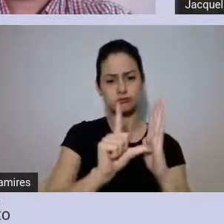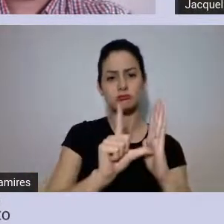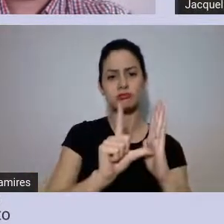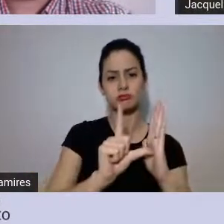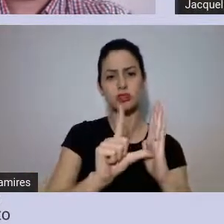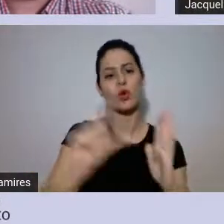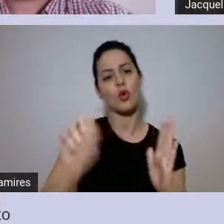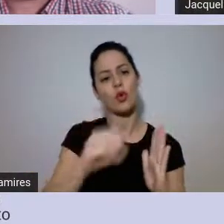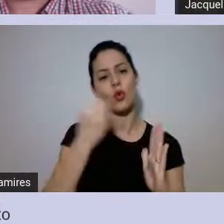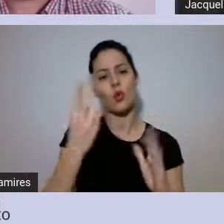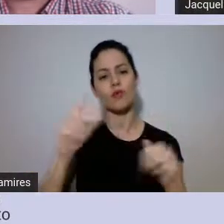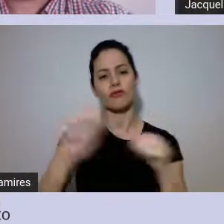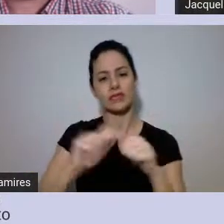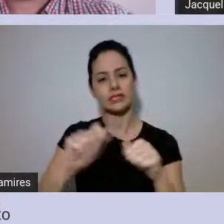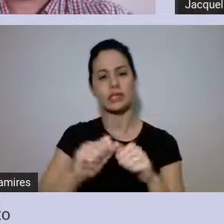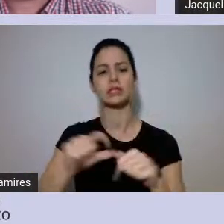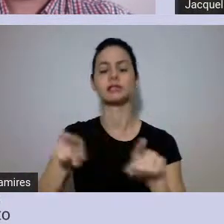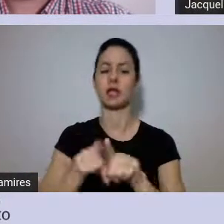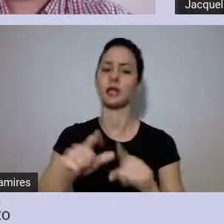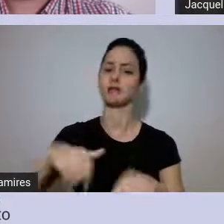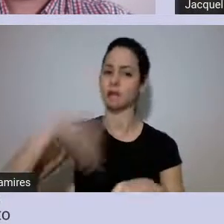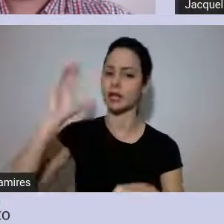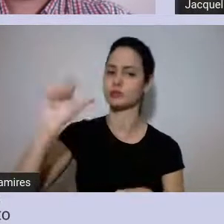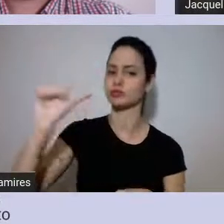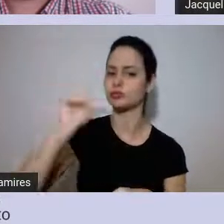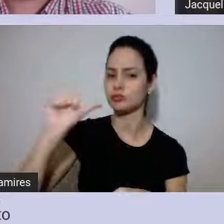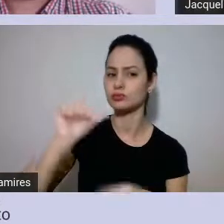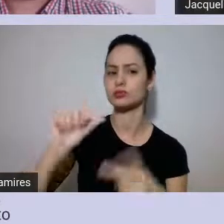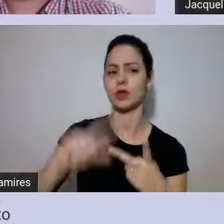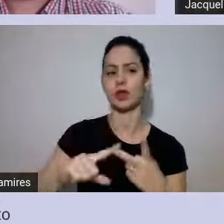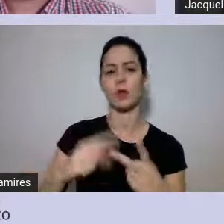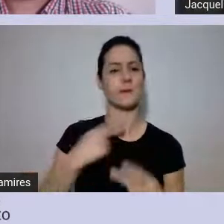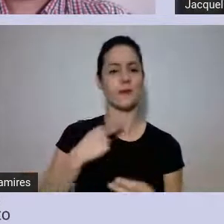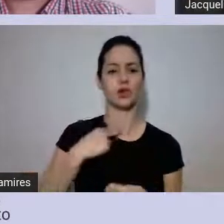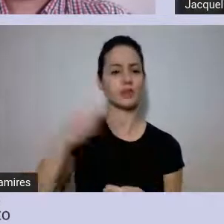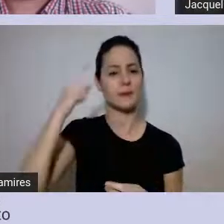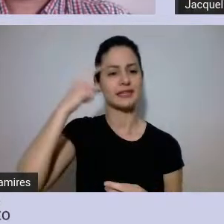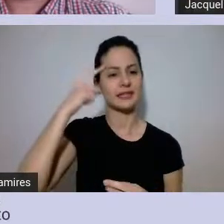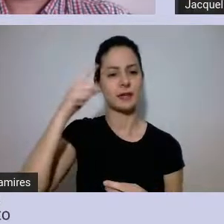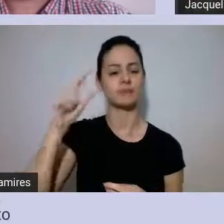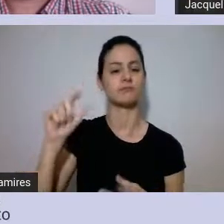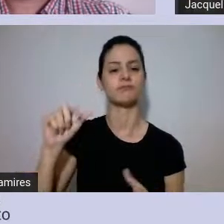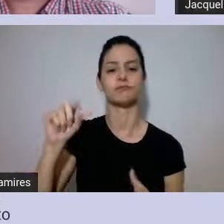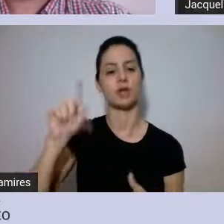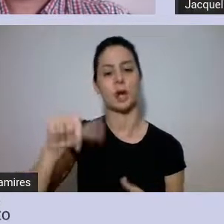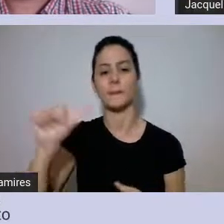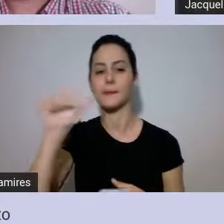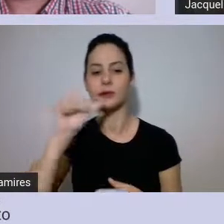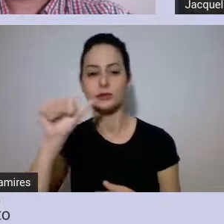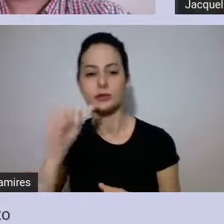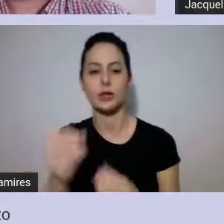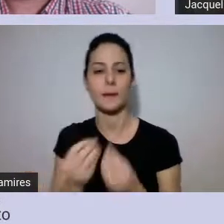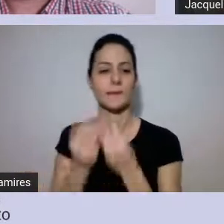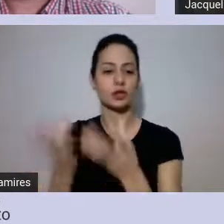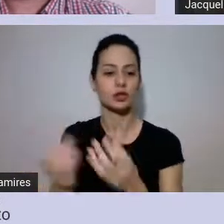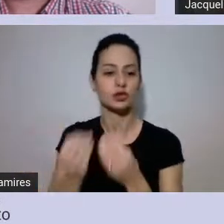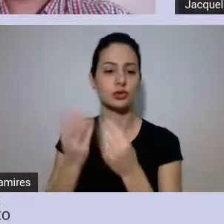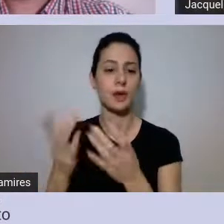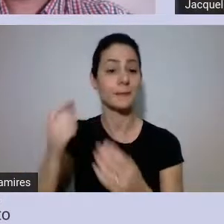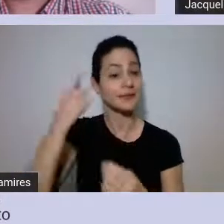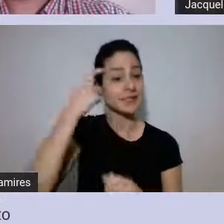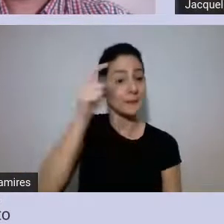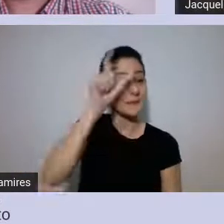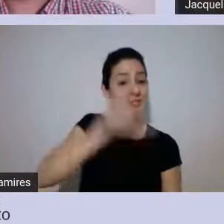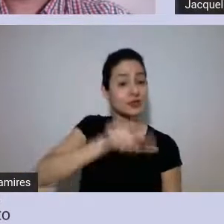se produzca más, se consuma más? ¿No? No podemos pensar el consumo y la producción sin pensar en las